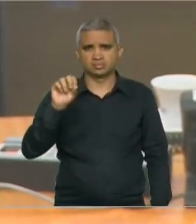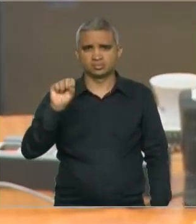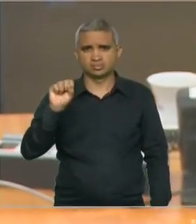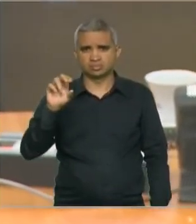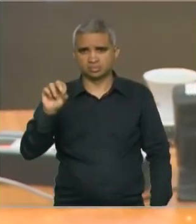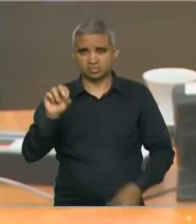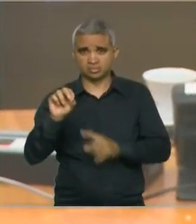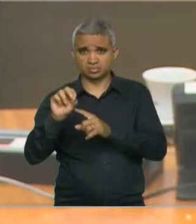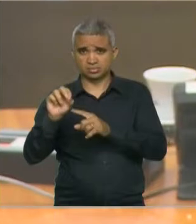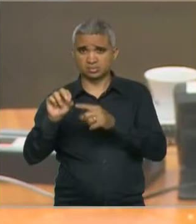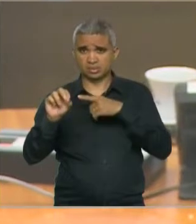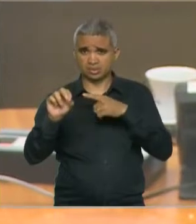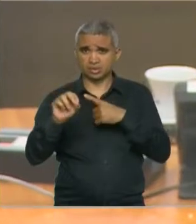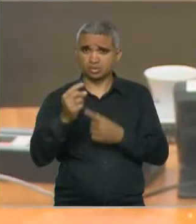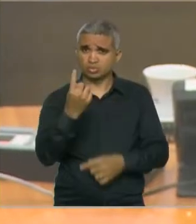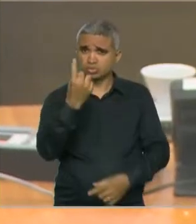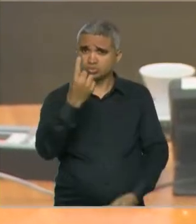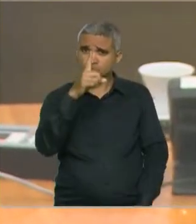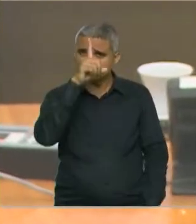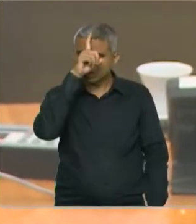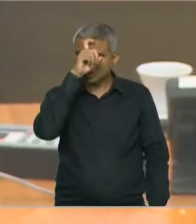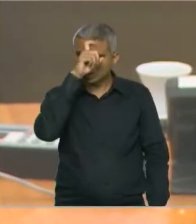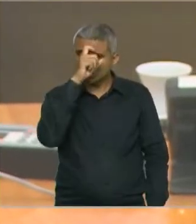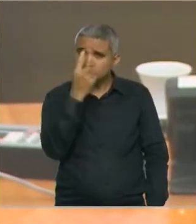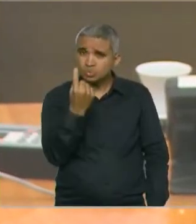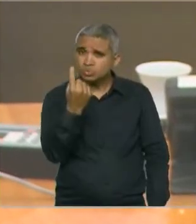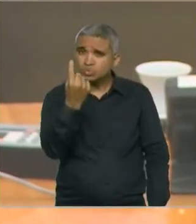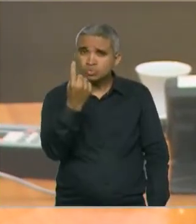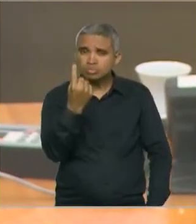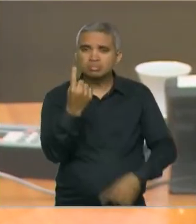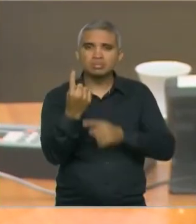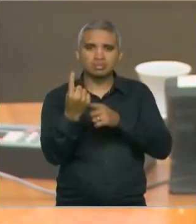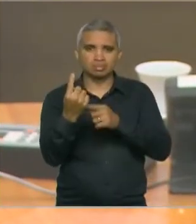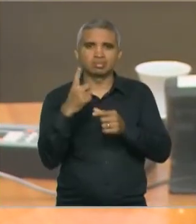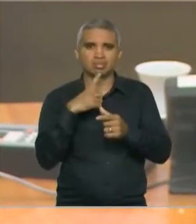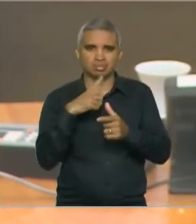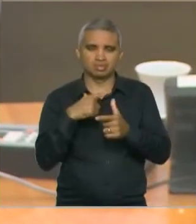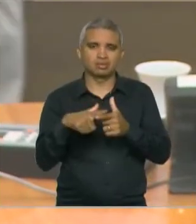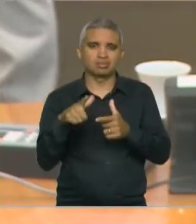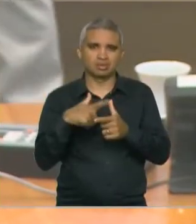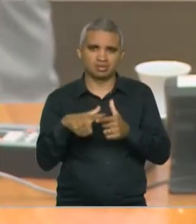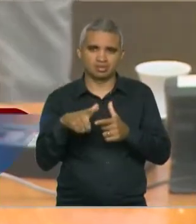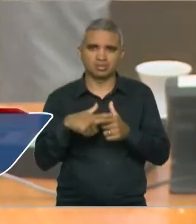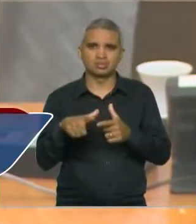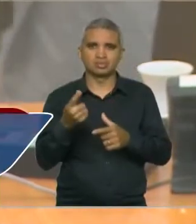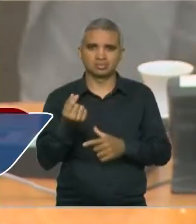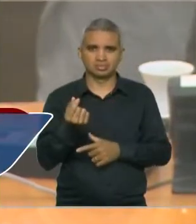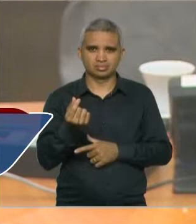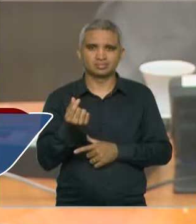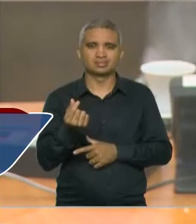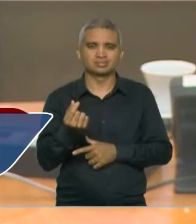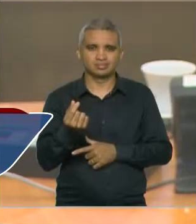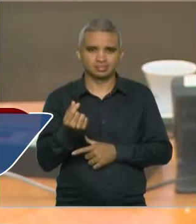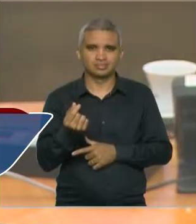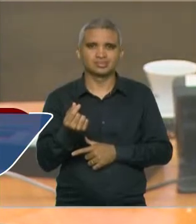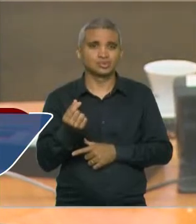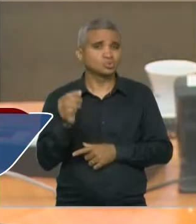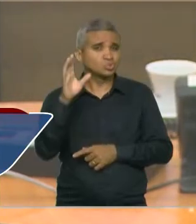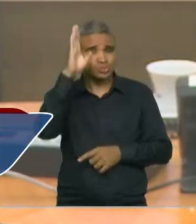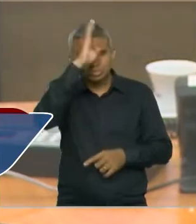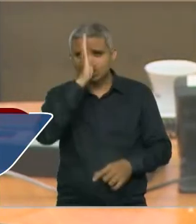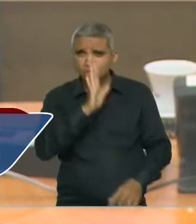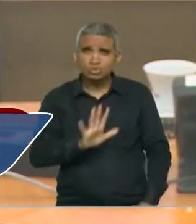enfrenta problemas de ordem financeira. Não há nenhum estado da federação hoje que não passe